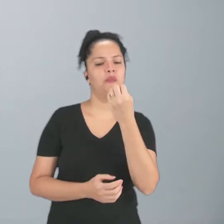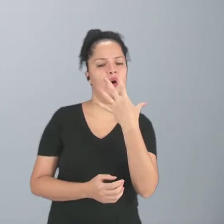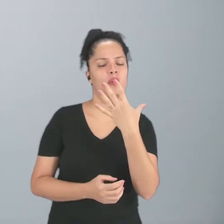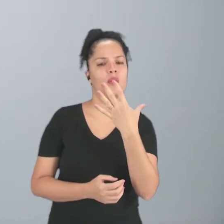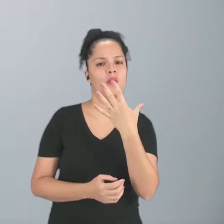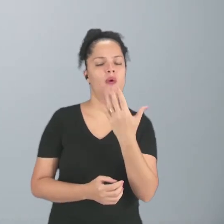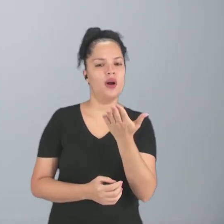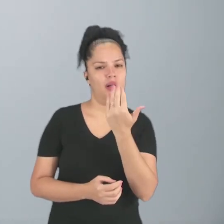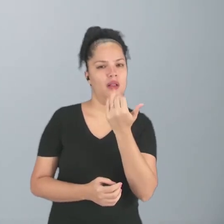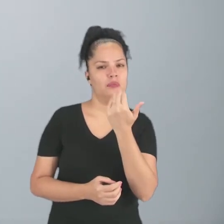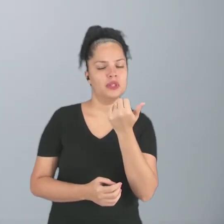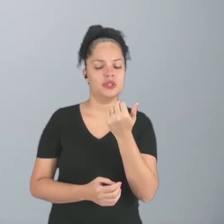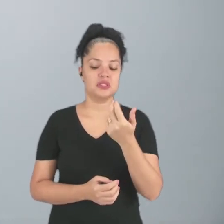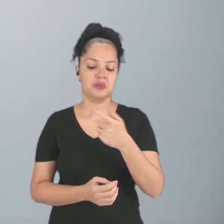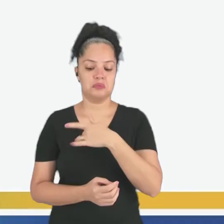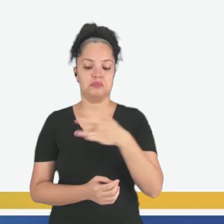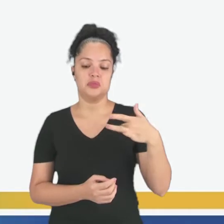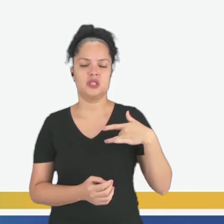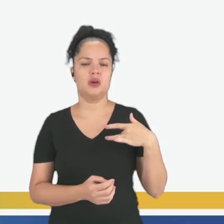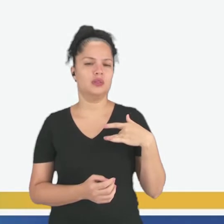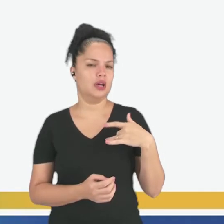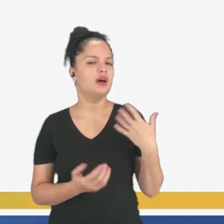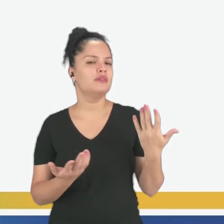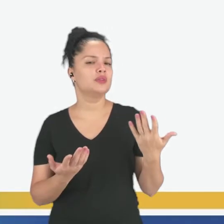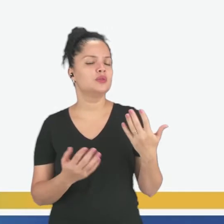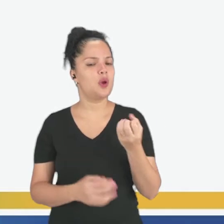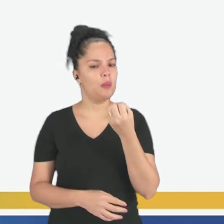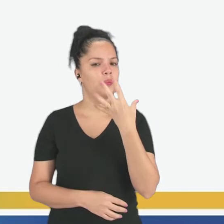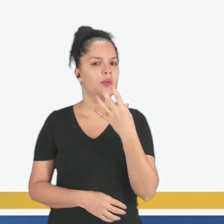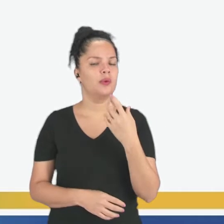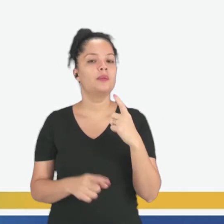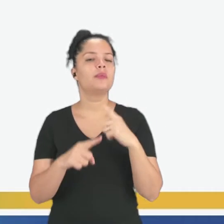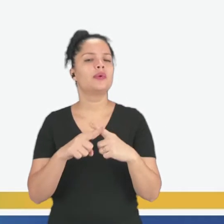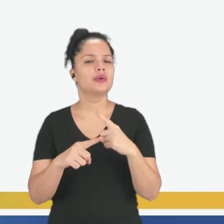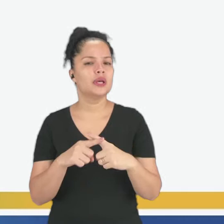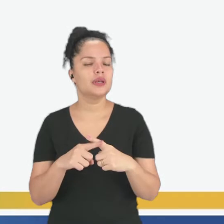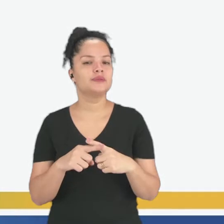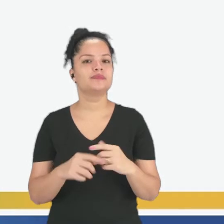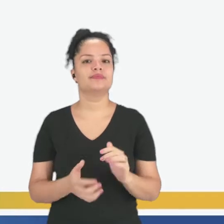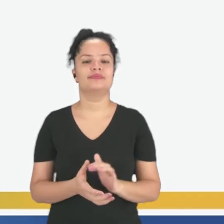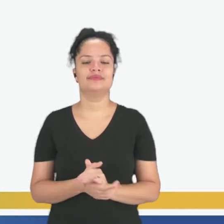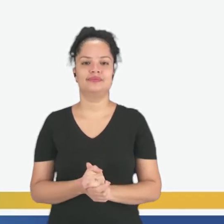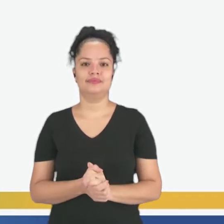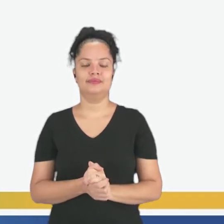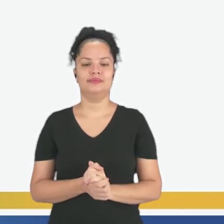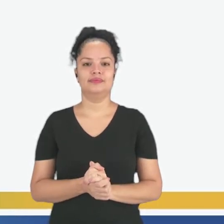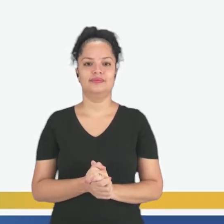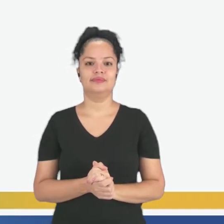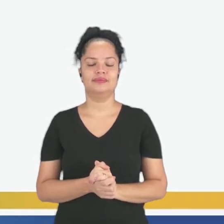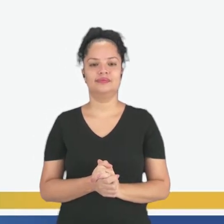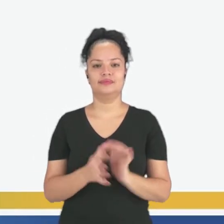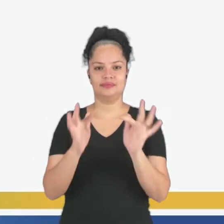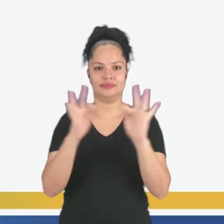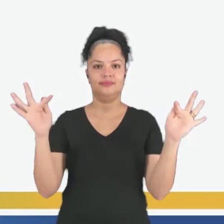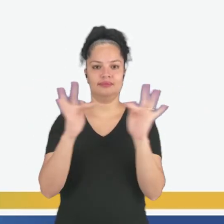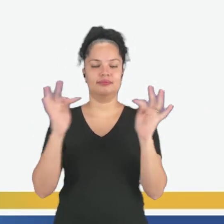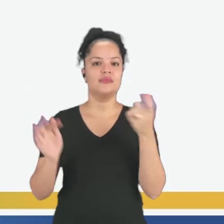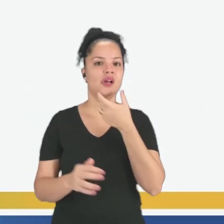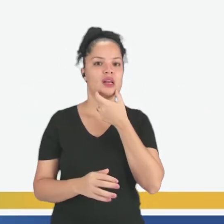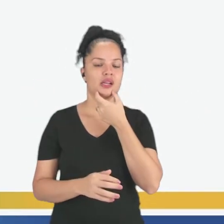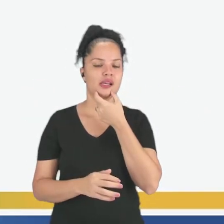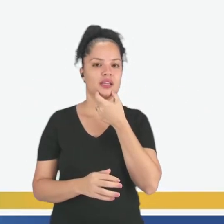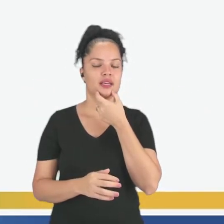alimentação saudável, de uma dieta saudável? Então, a well-balanced diet provides all of the.